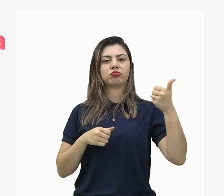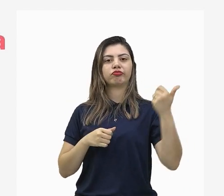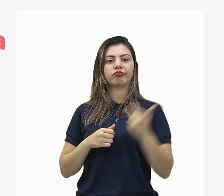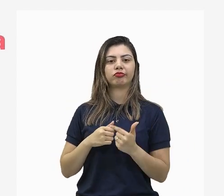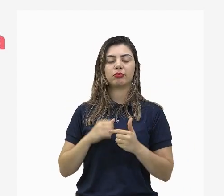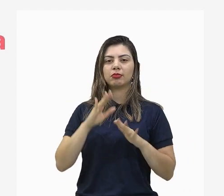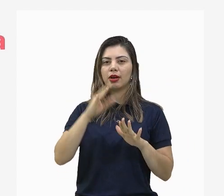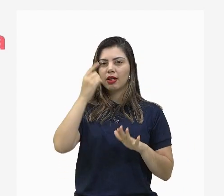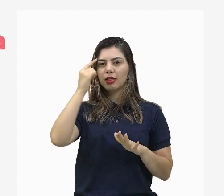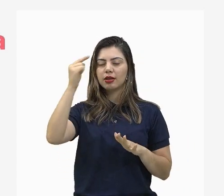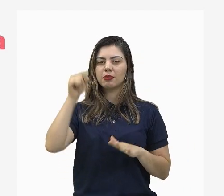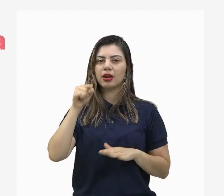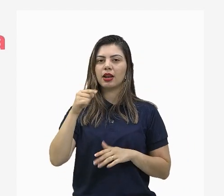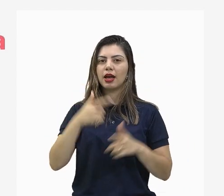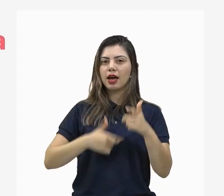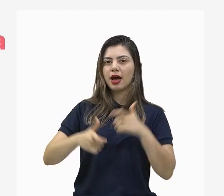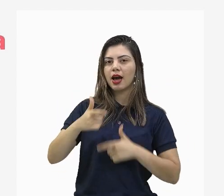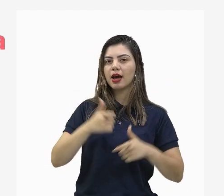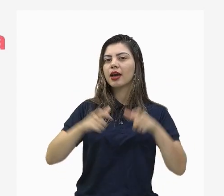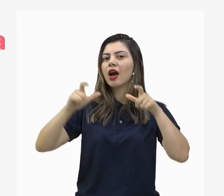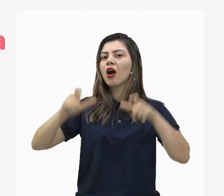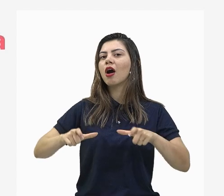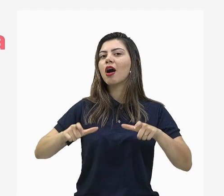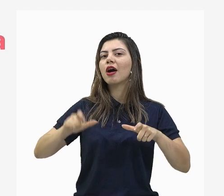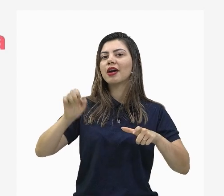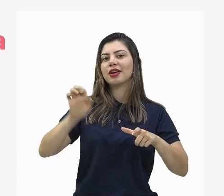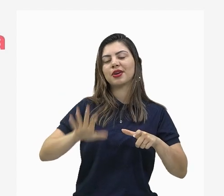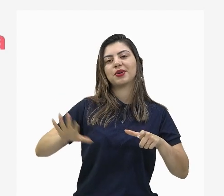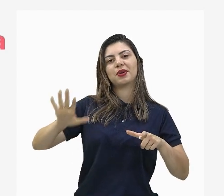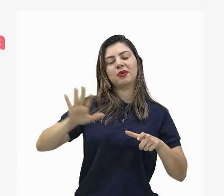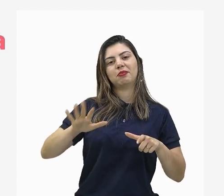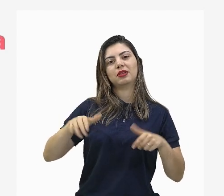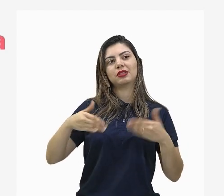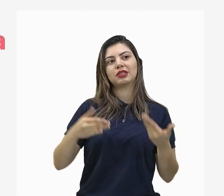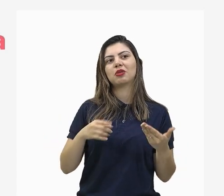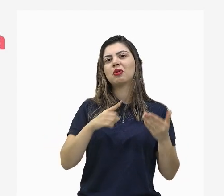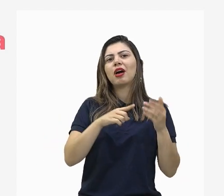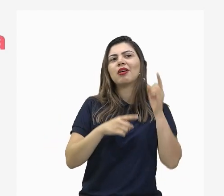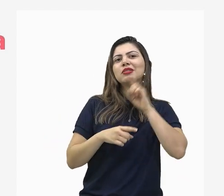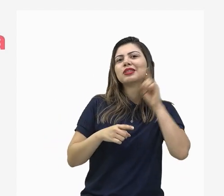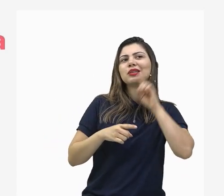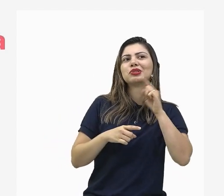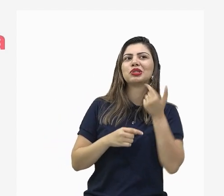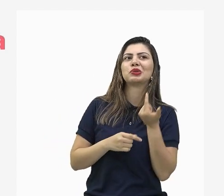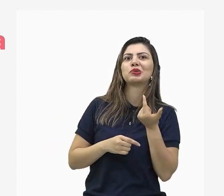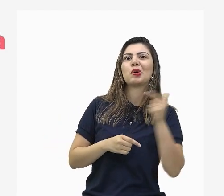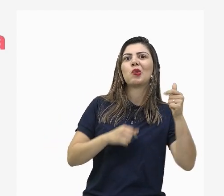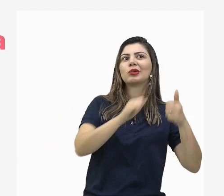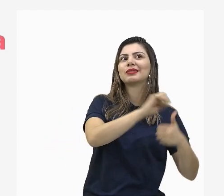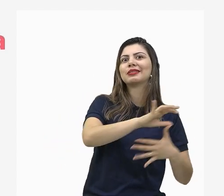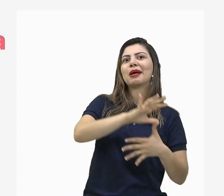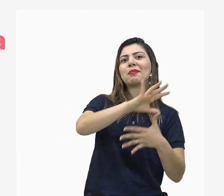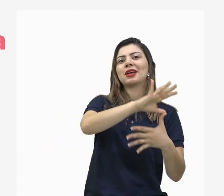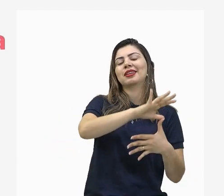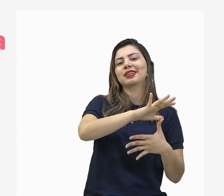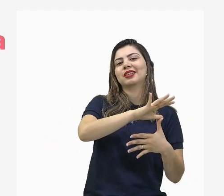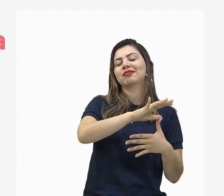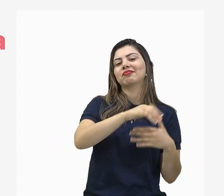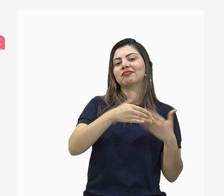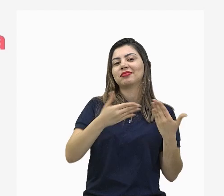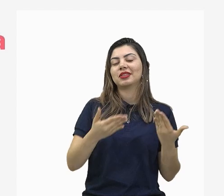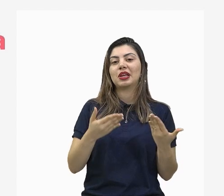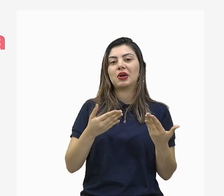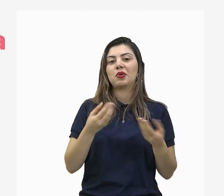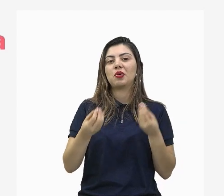guerra ela acontece na Europa e, teoricamente, os Estados Unidos eles estão em outro continente. Exatamente por isso, então, eles também vão